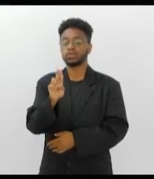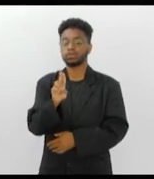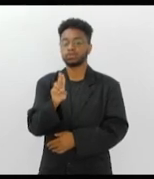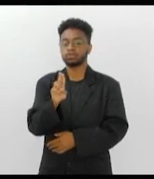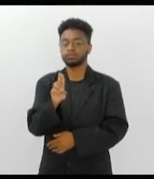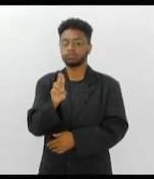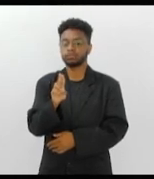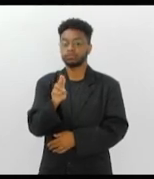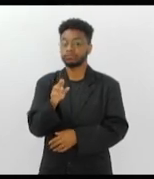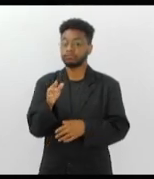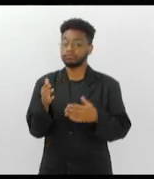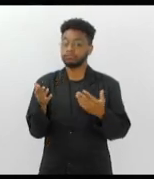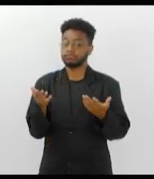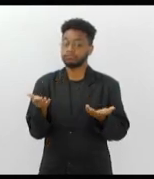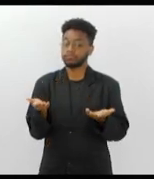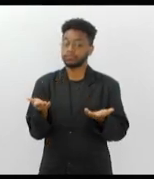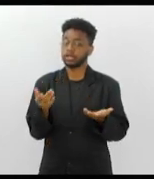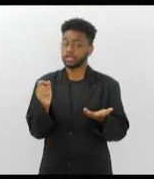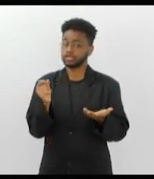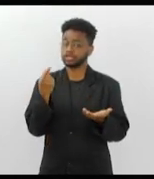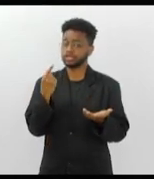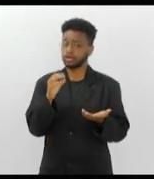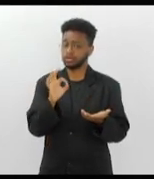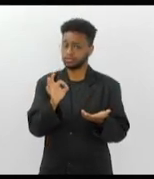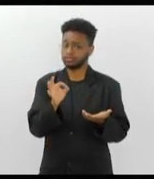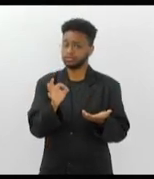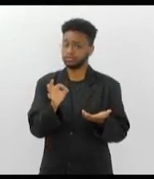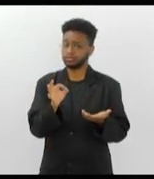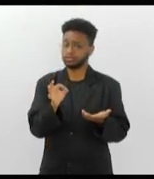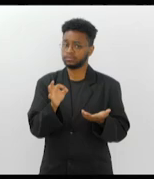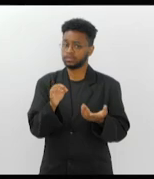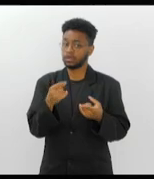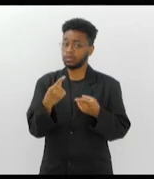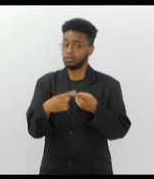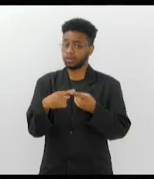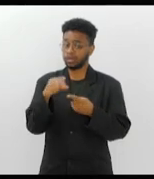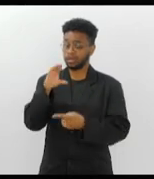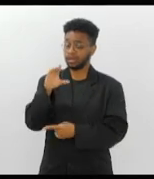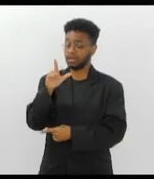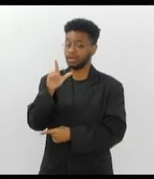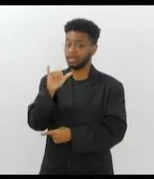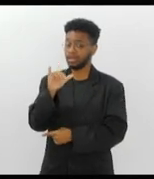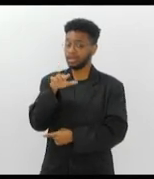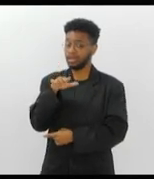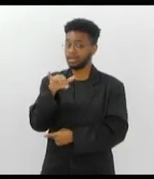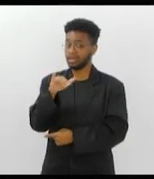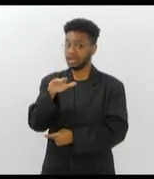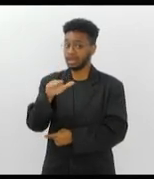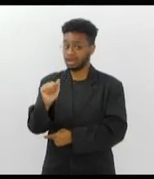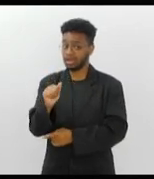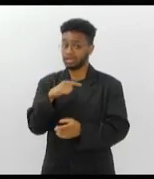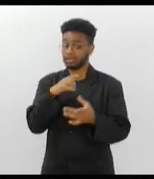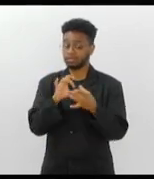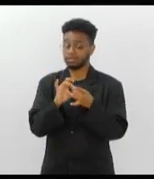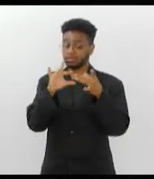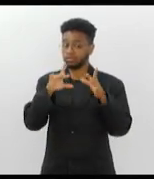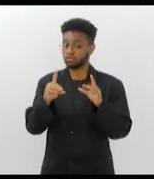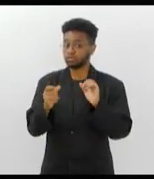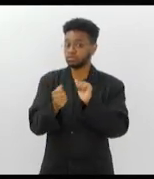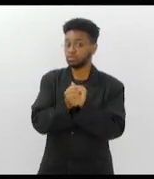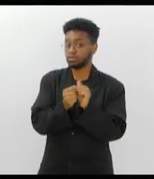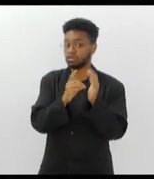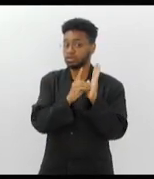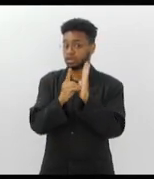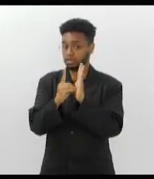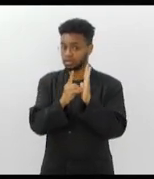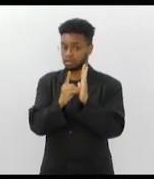No mínimo, estranho. São clínicas credenciadas no DETRAN. O DETRAN